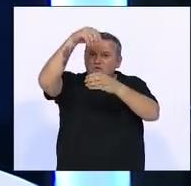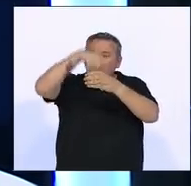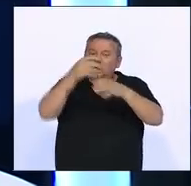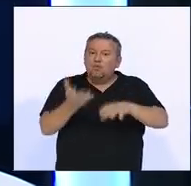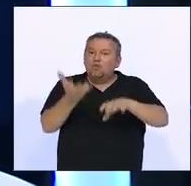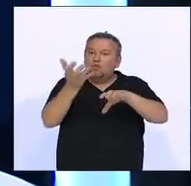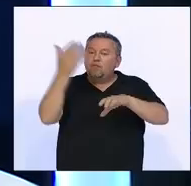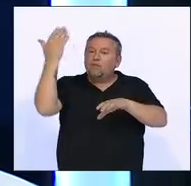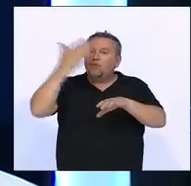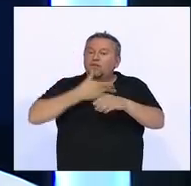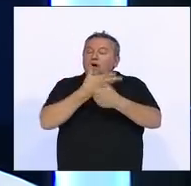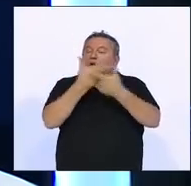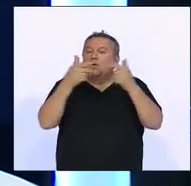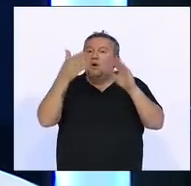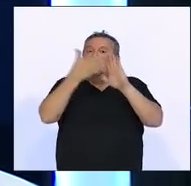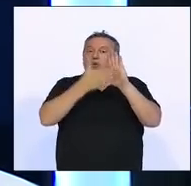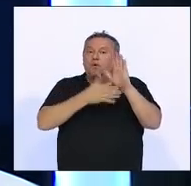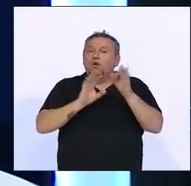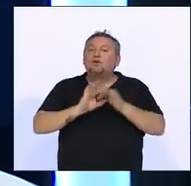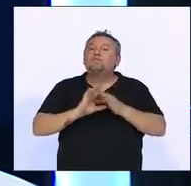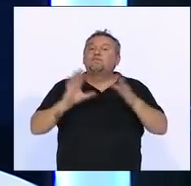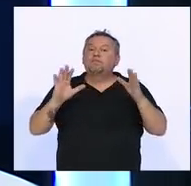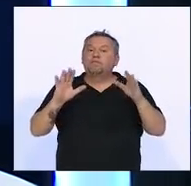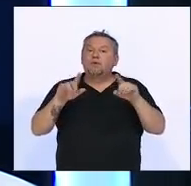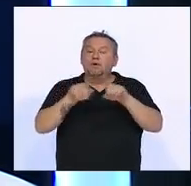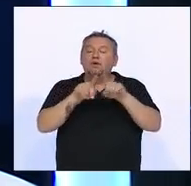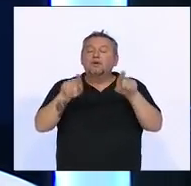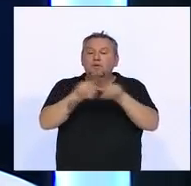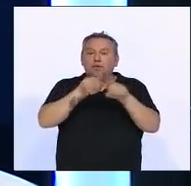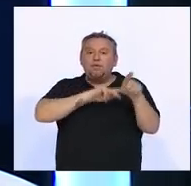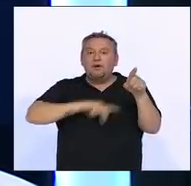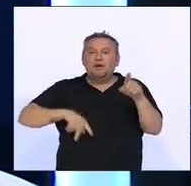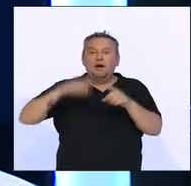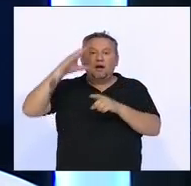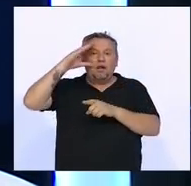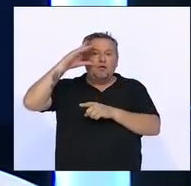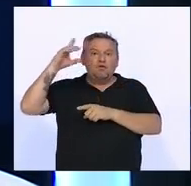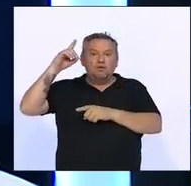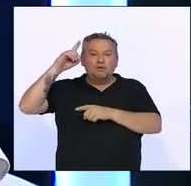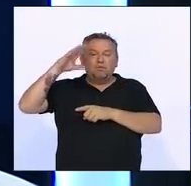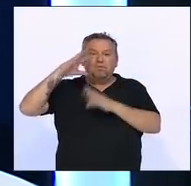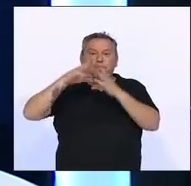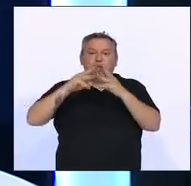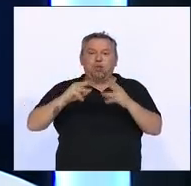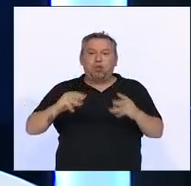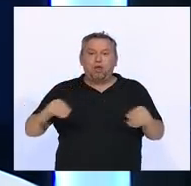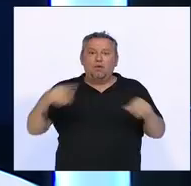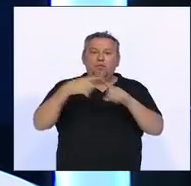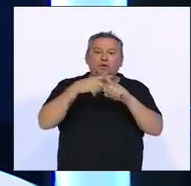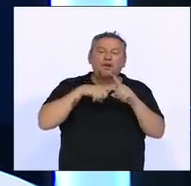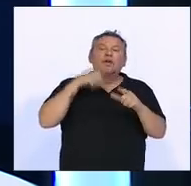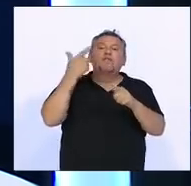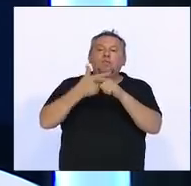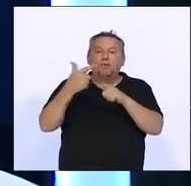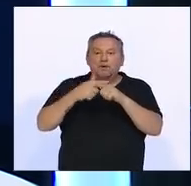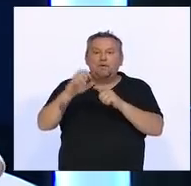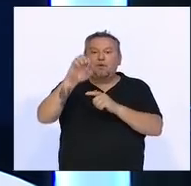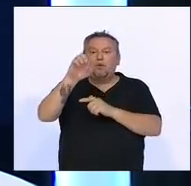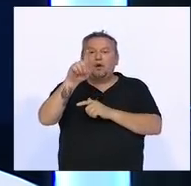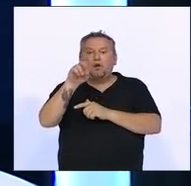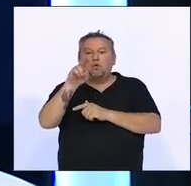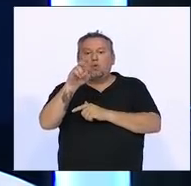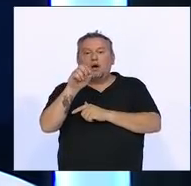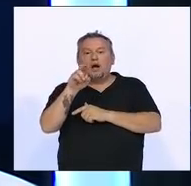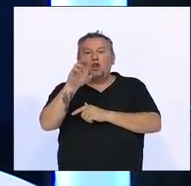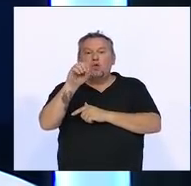fundamental para aprovar qualquer proposta, todos sabem disso. A presidente Dilma caiu porque entrou numa rusga com o Eduardo Cunha. E o Collor na mesma coisa.